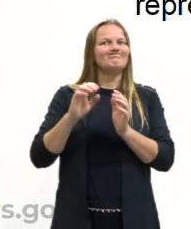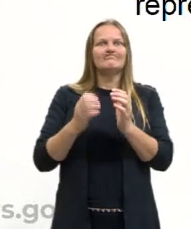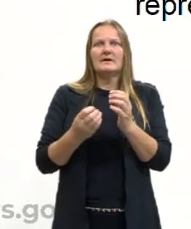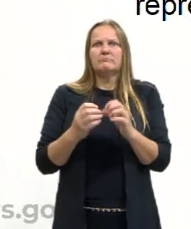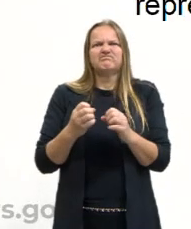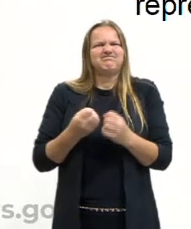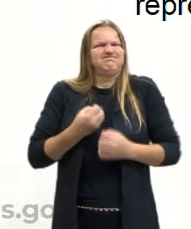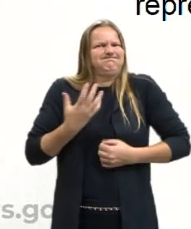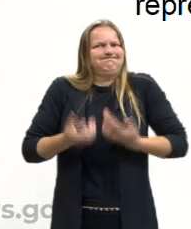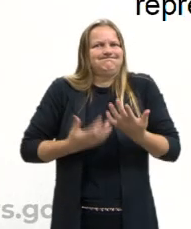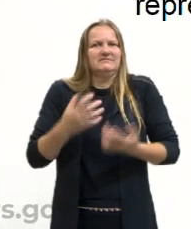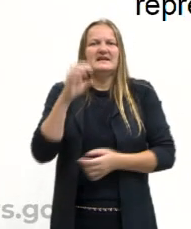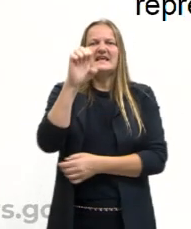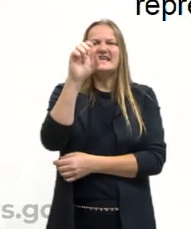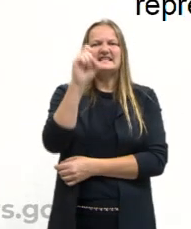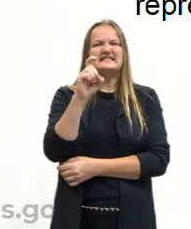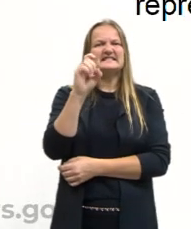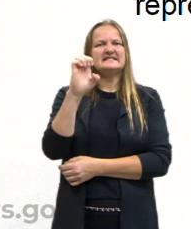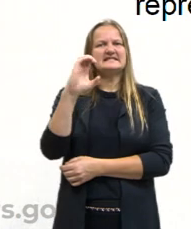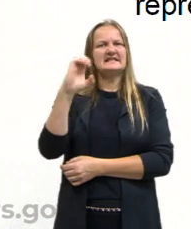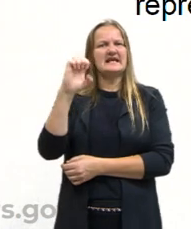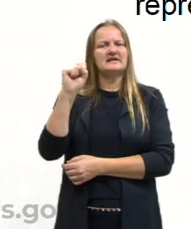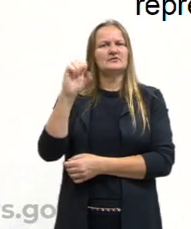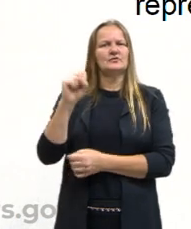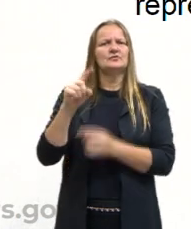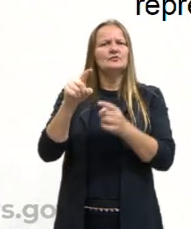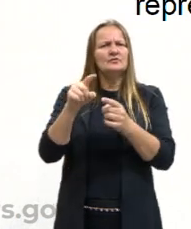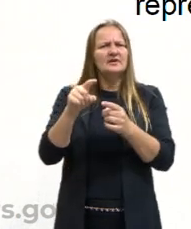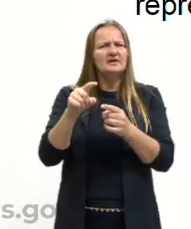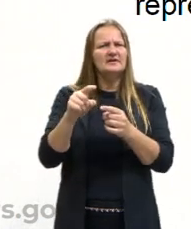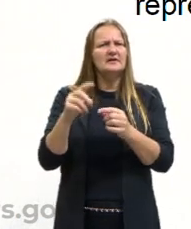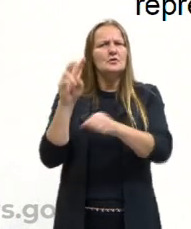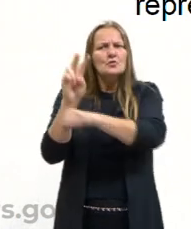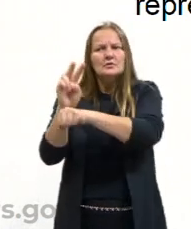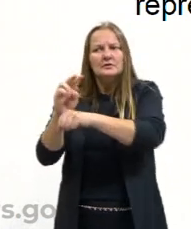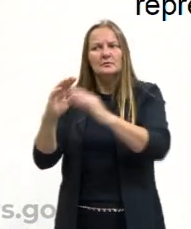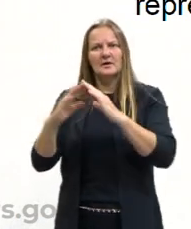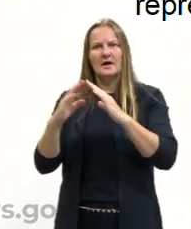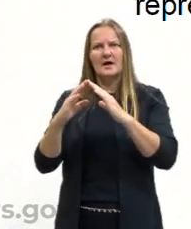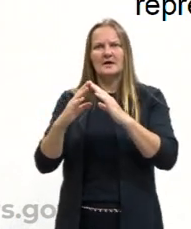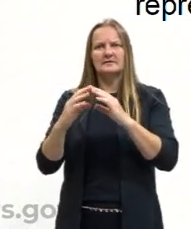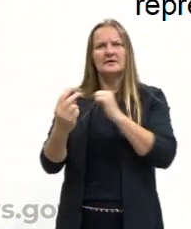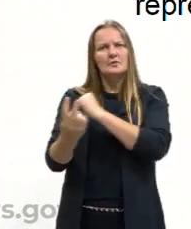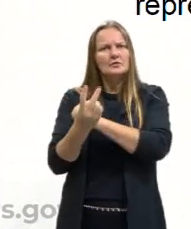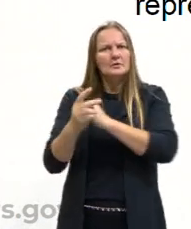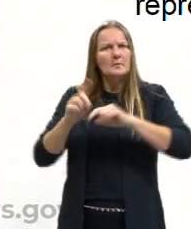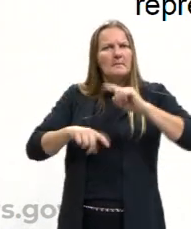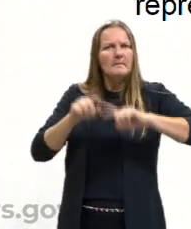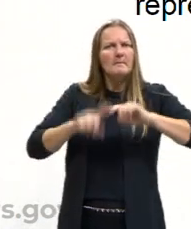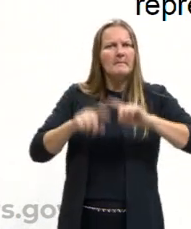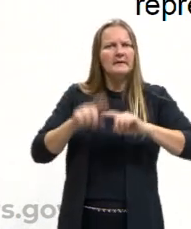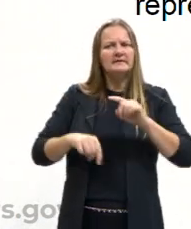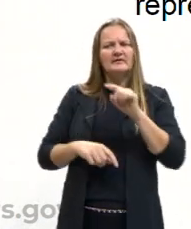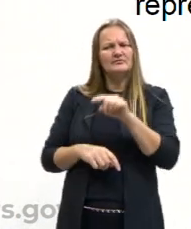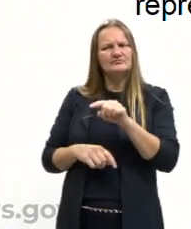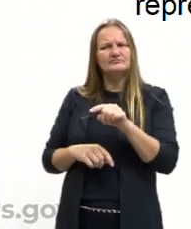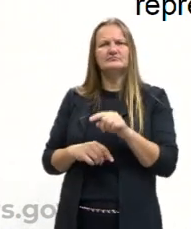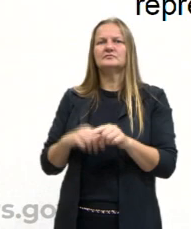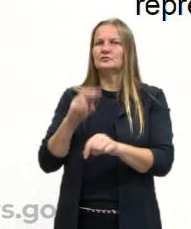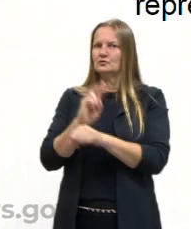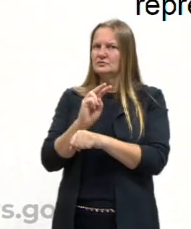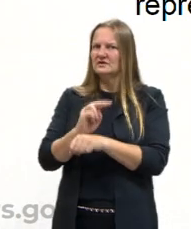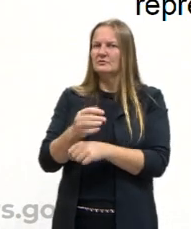né ele ele faz o questionamento se você quer deixar alguém cuidando sua casa seus bens você não vai deixar alguém